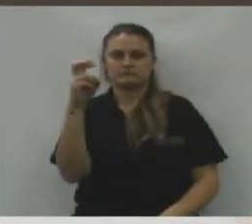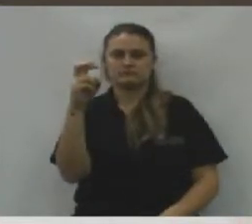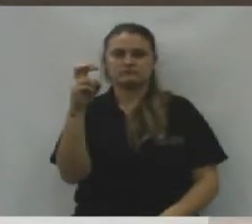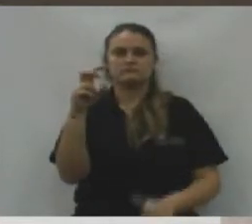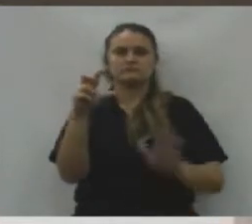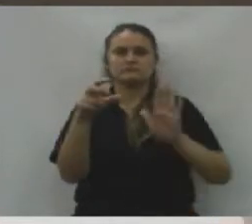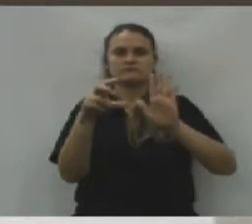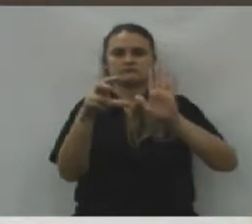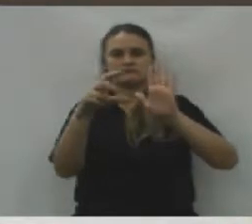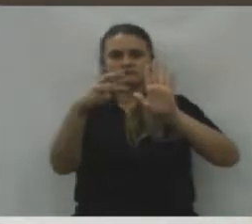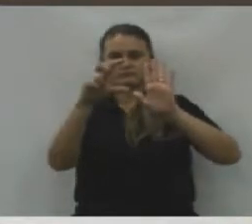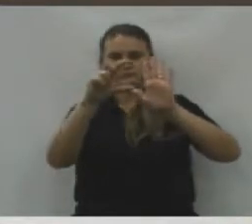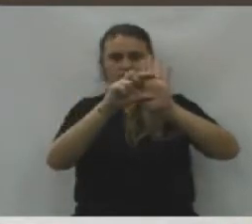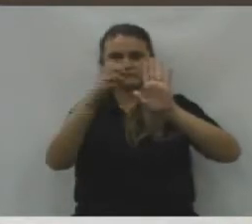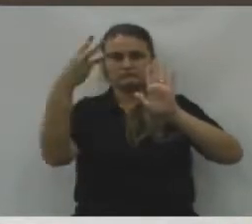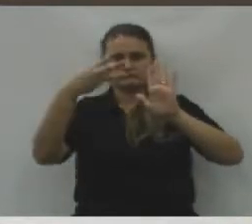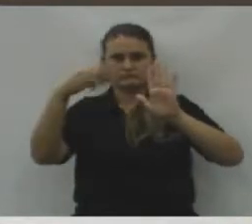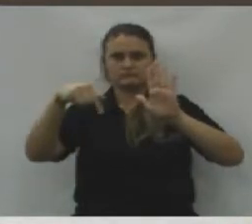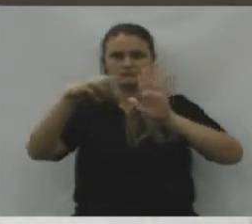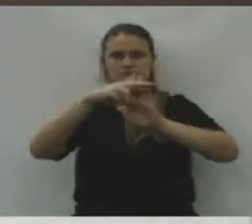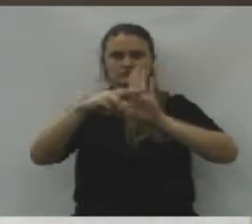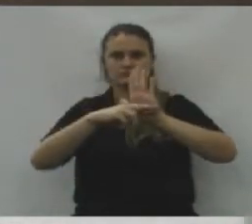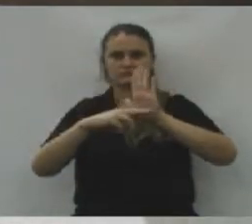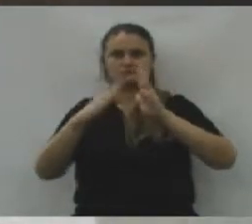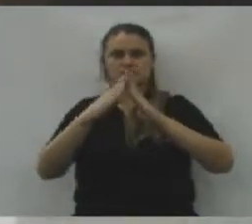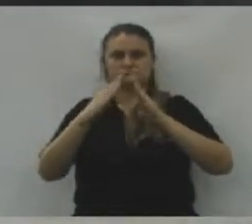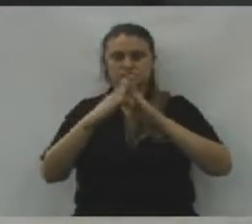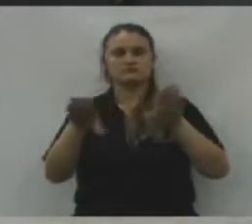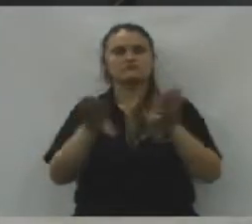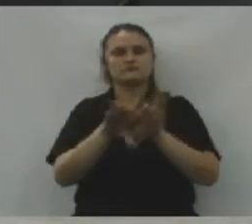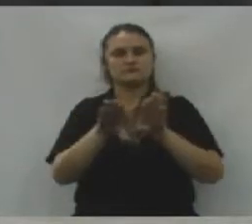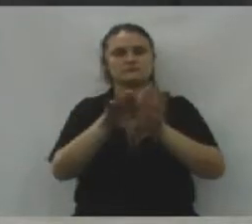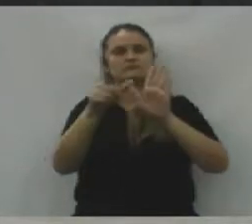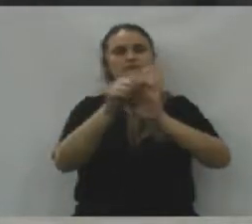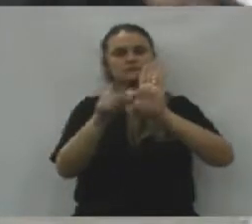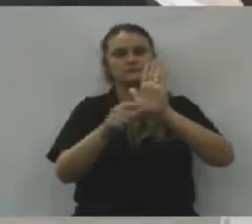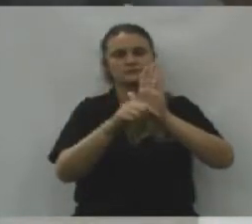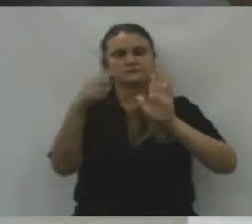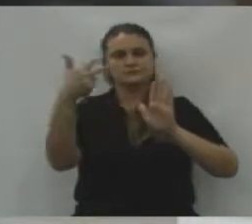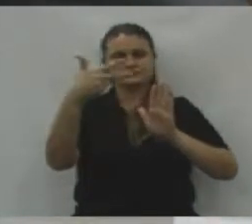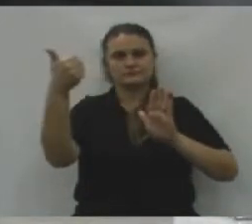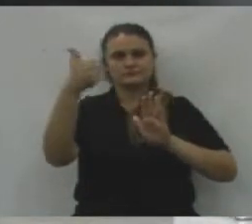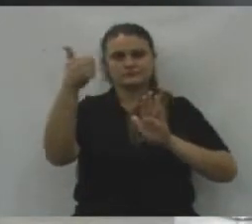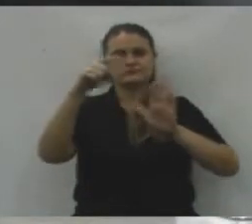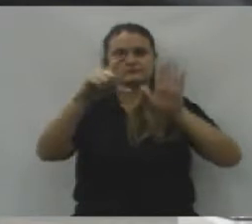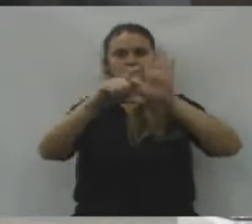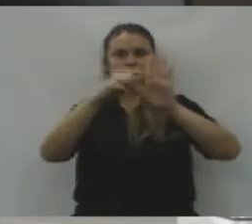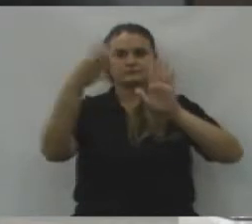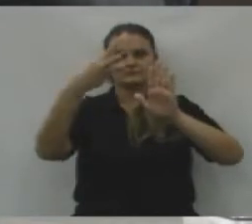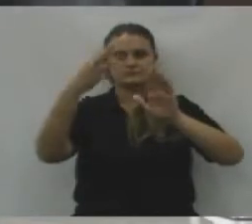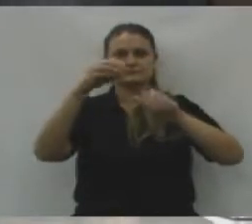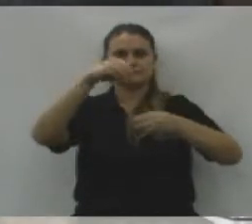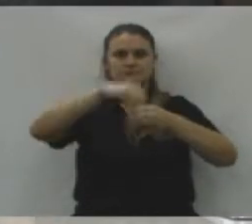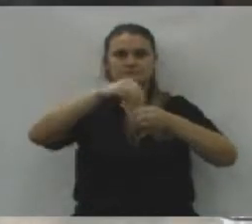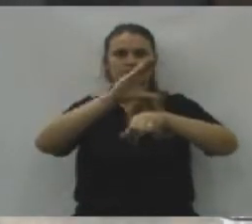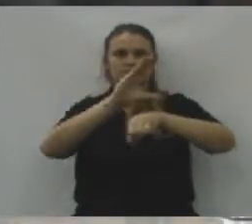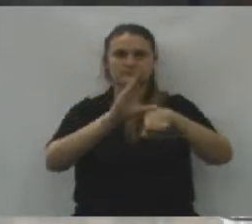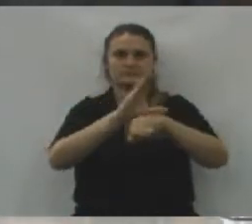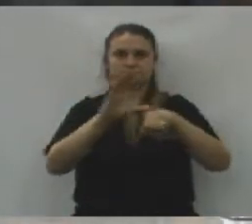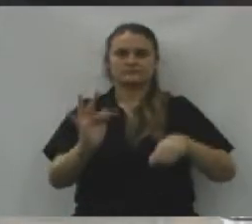3º, do Regimento Interno dessa Casa de Leis e do artigo 31, parágrafo 3º, da